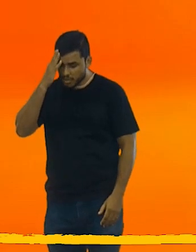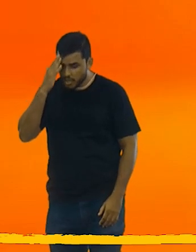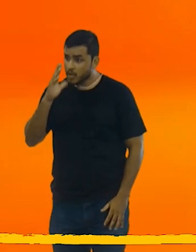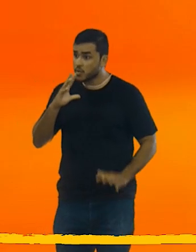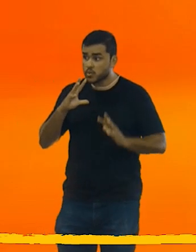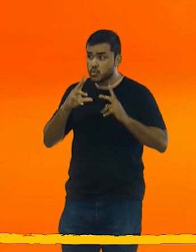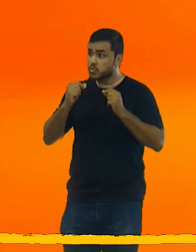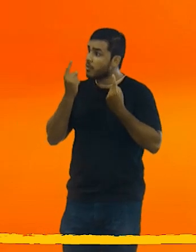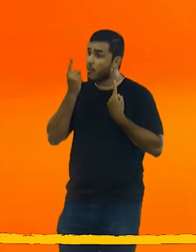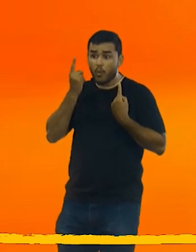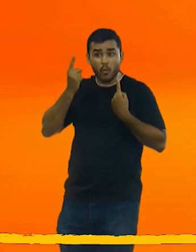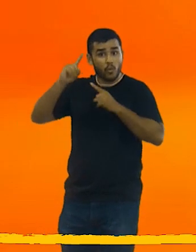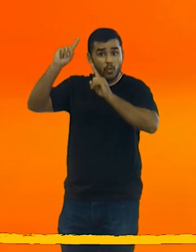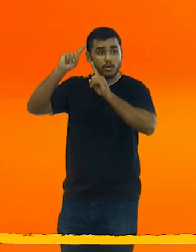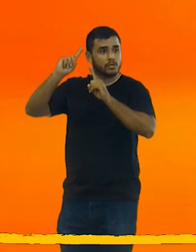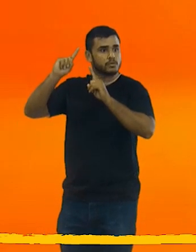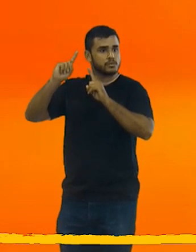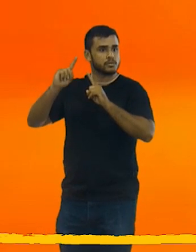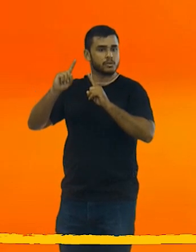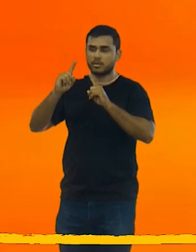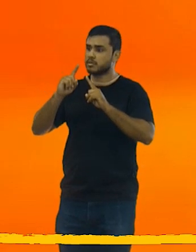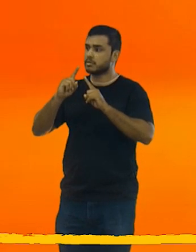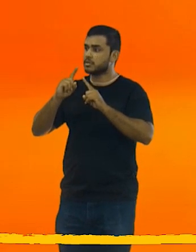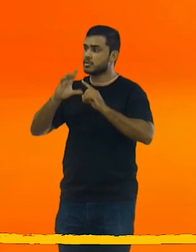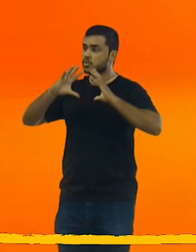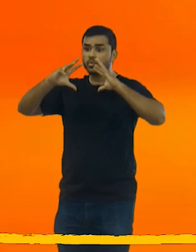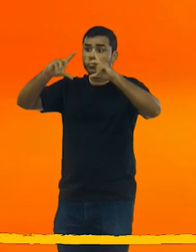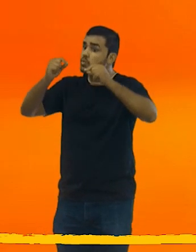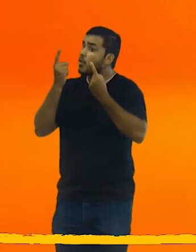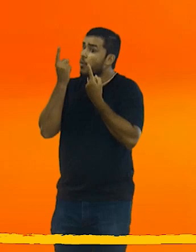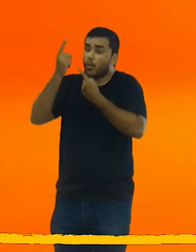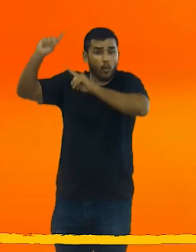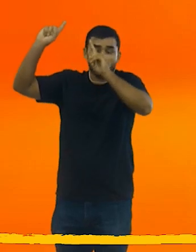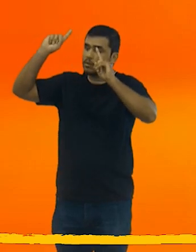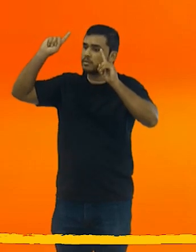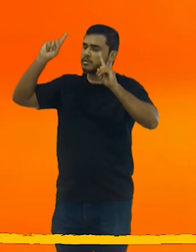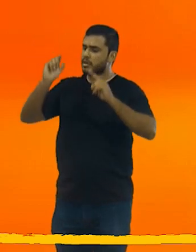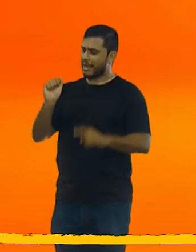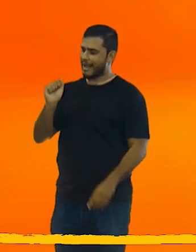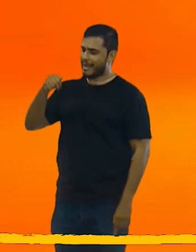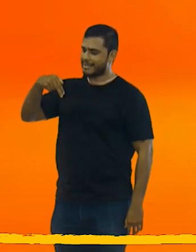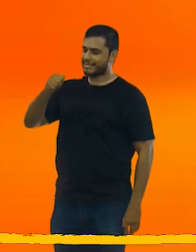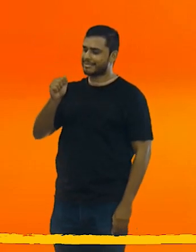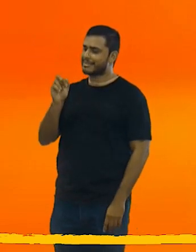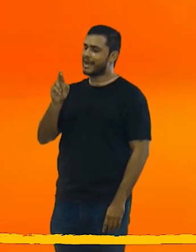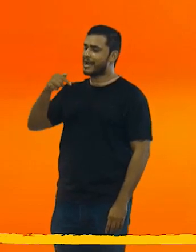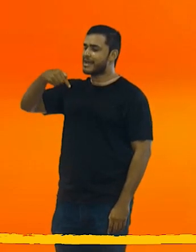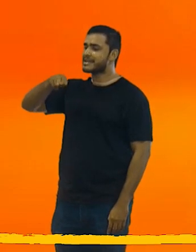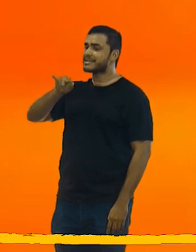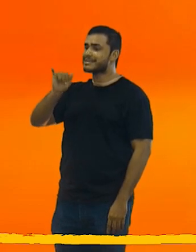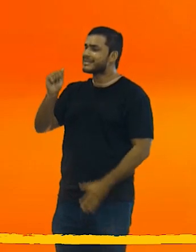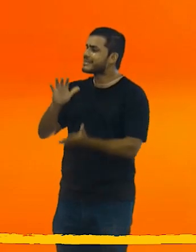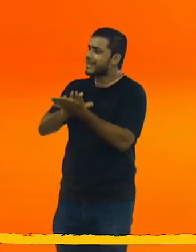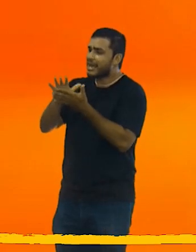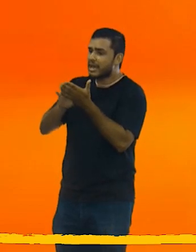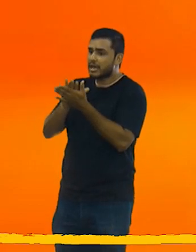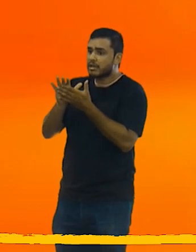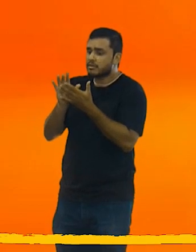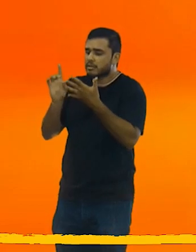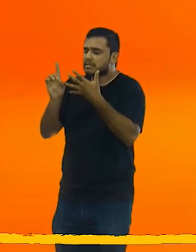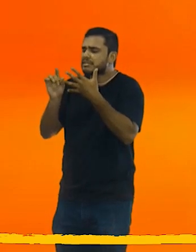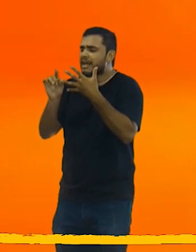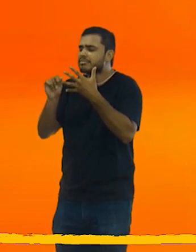anarquia. Não é boa essa? Anarquia. Por que anarquia? Porque Dada não quer dizer